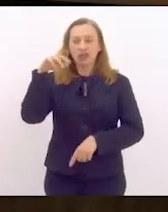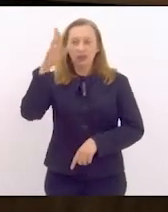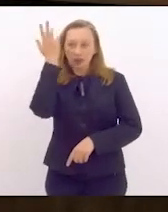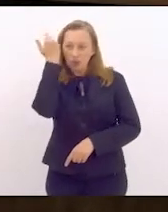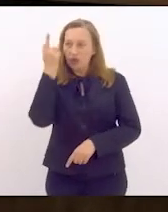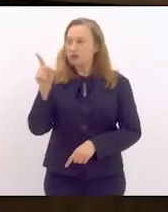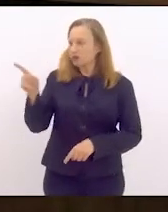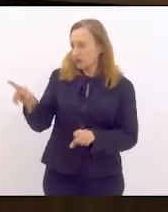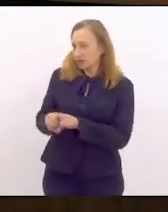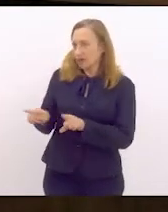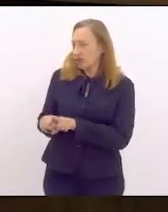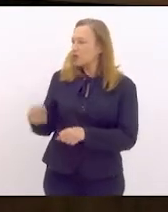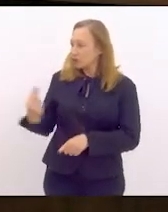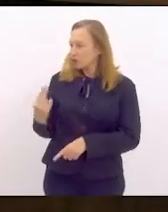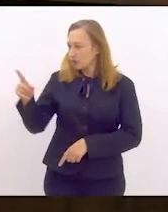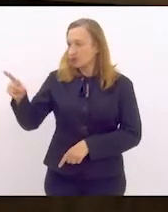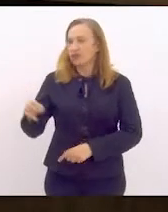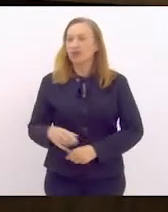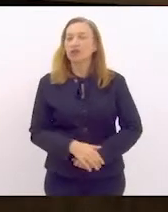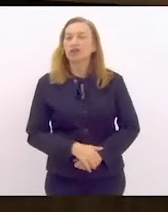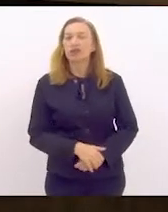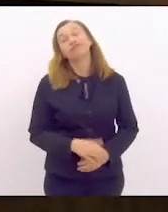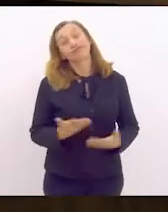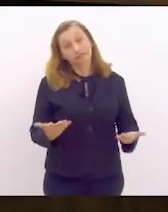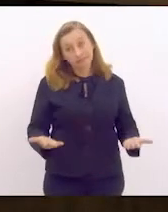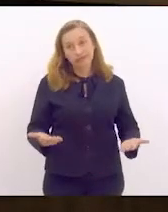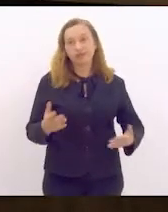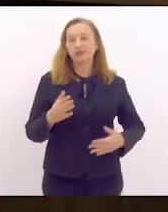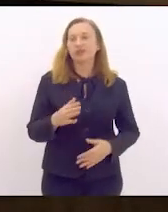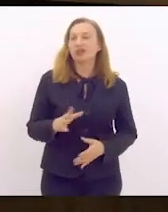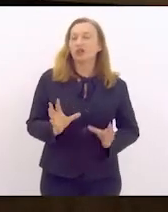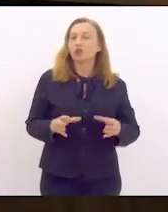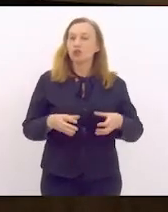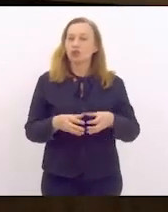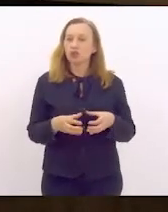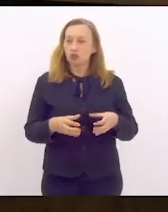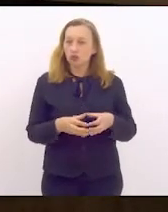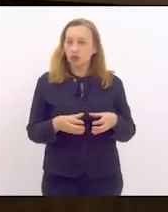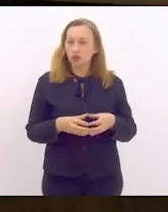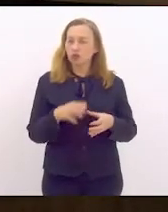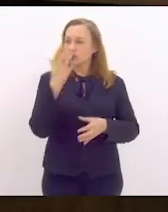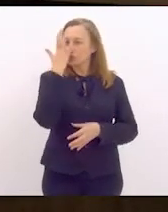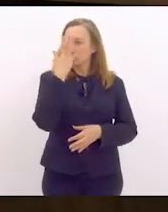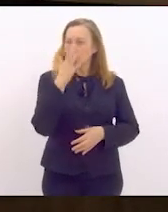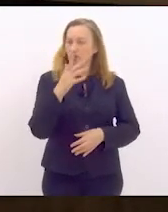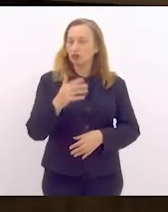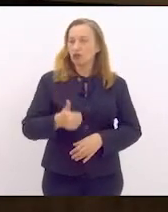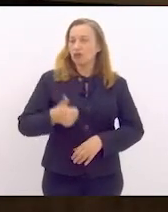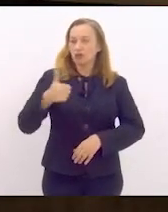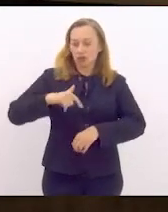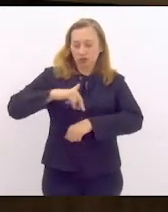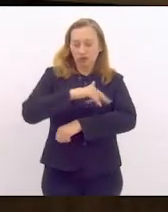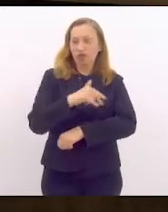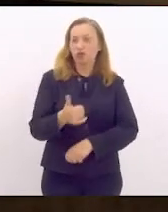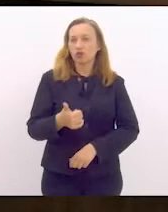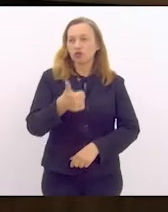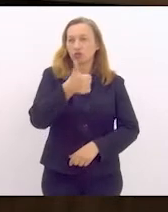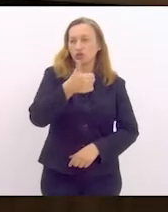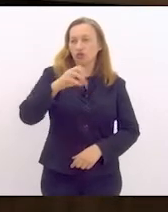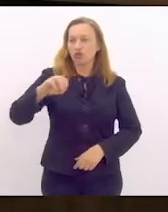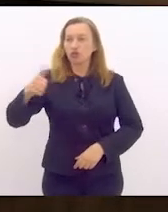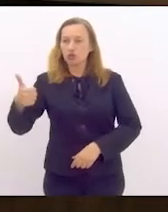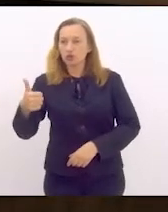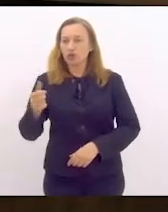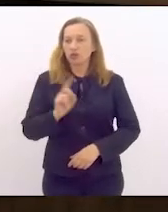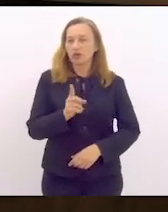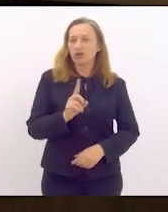deputado Eliomar Coelho. Pois é, é um bloco que fez o seu primeiro desfile em 2001, mas não se trata apenas